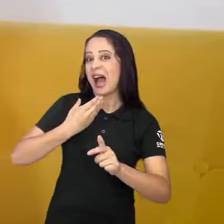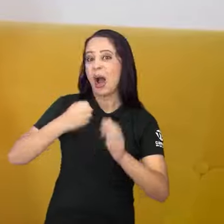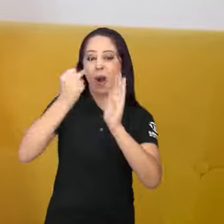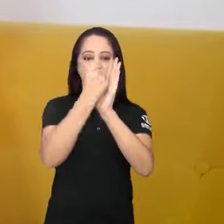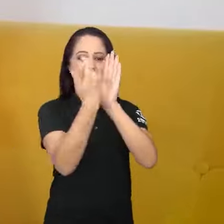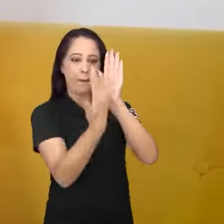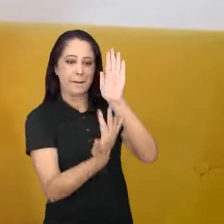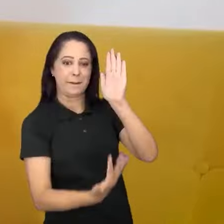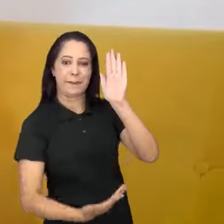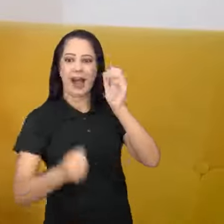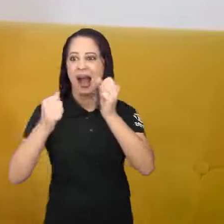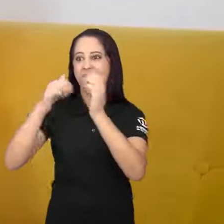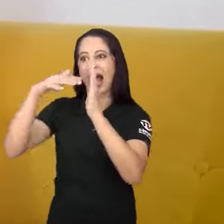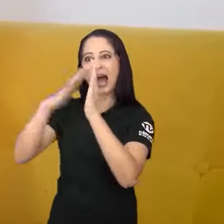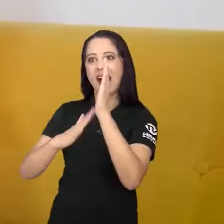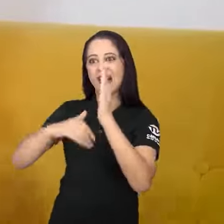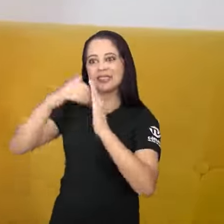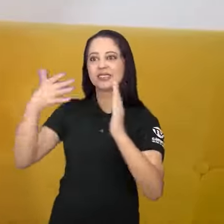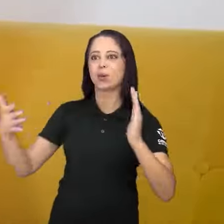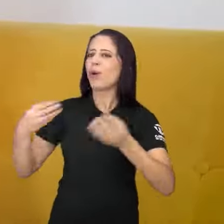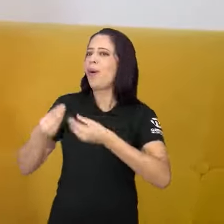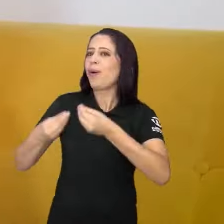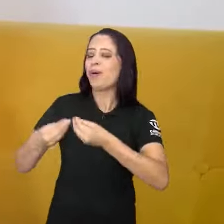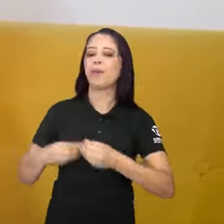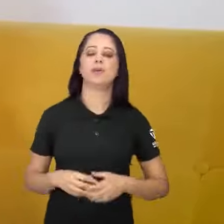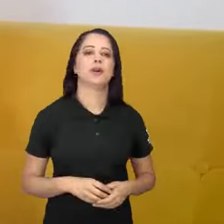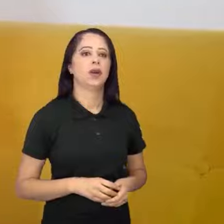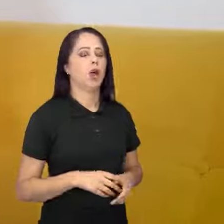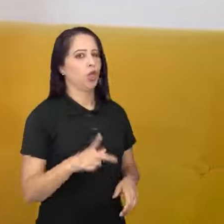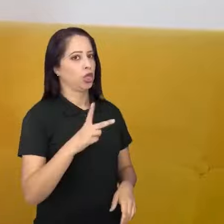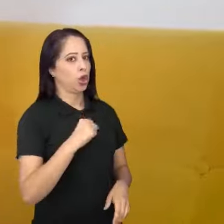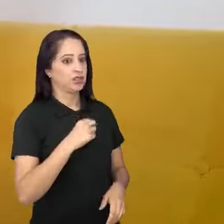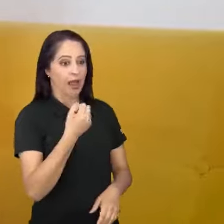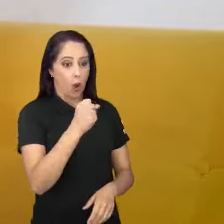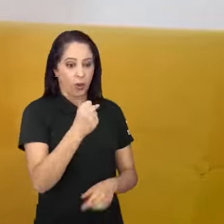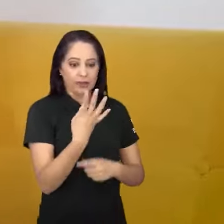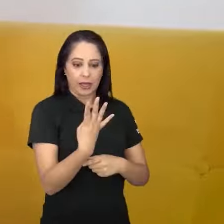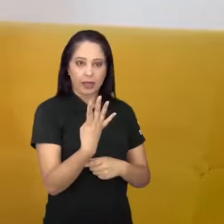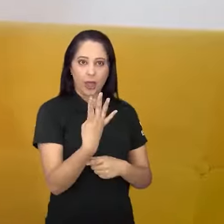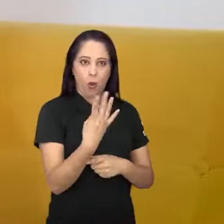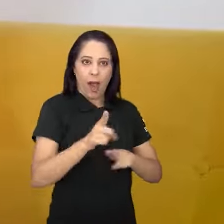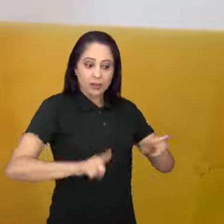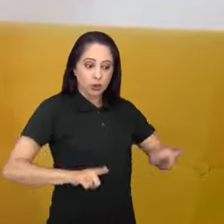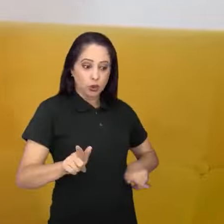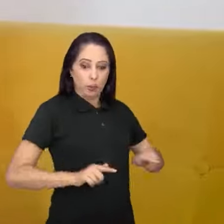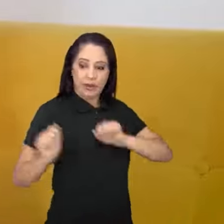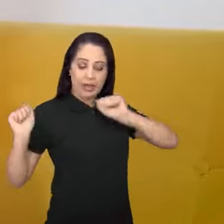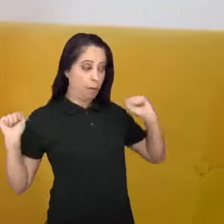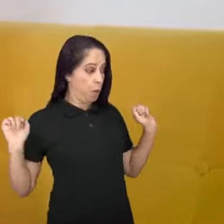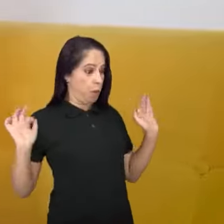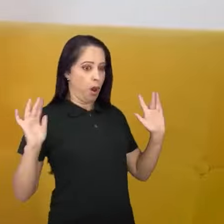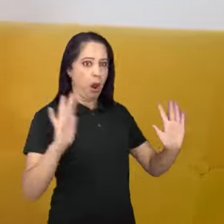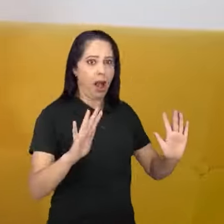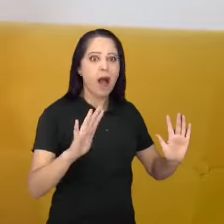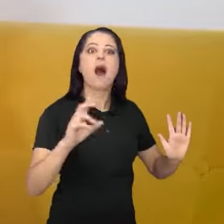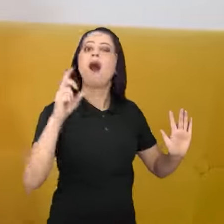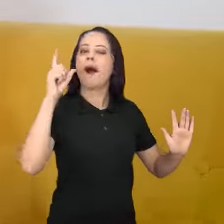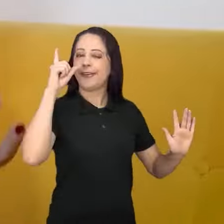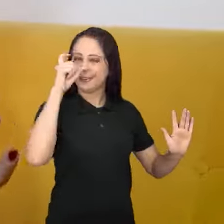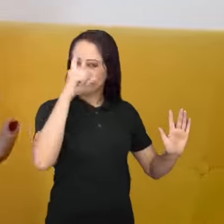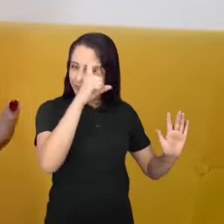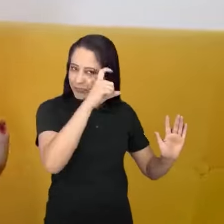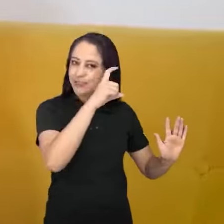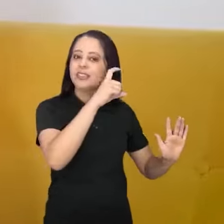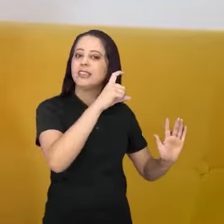Olha, a gente nunca conseguia reunir todo mundo, porque 84 primos de primeiro grau, filho de irmãos